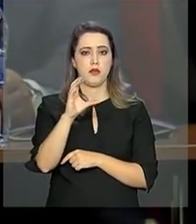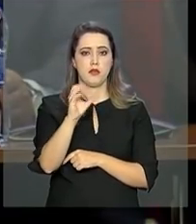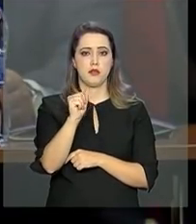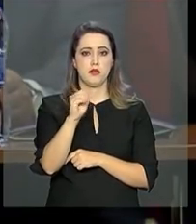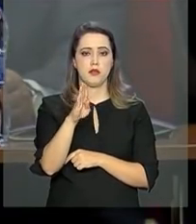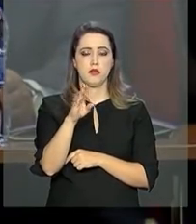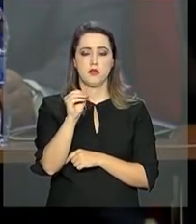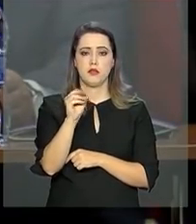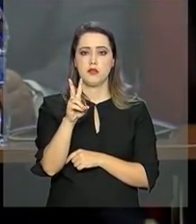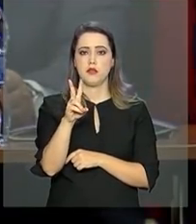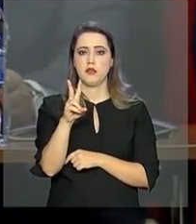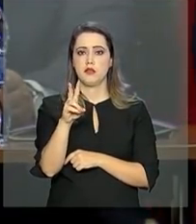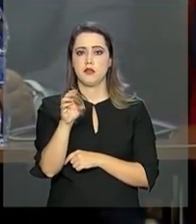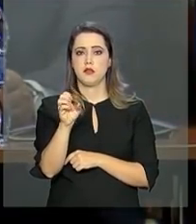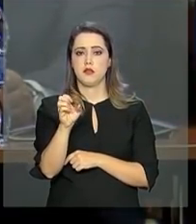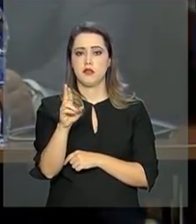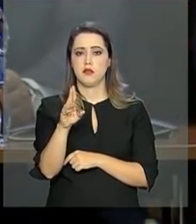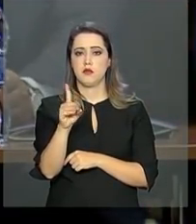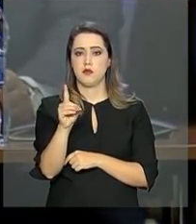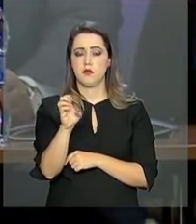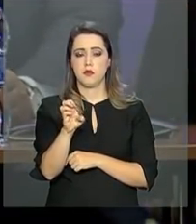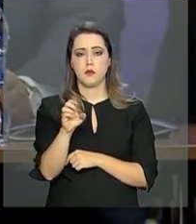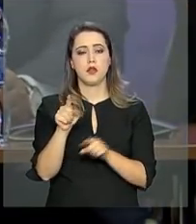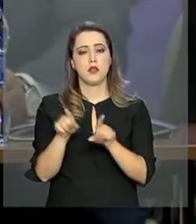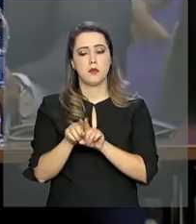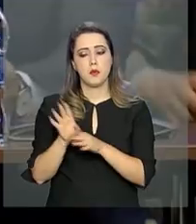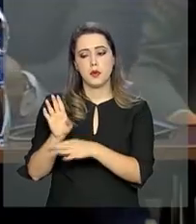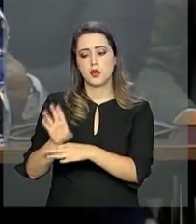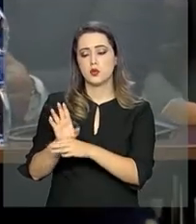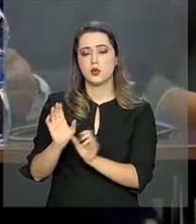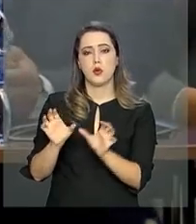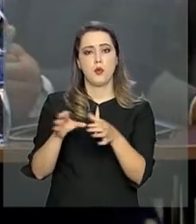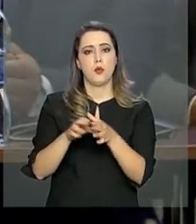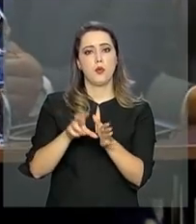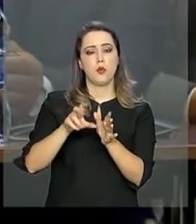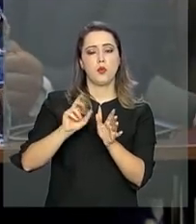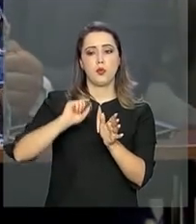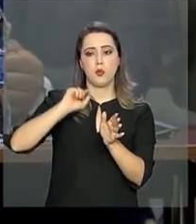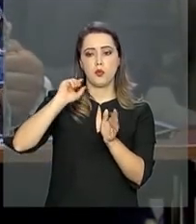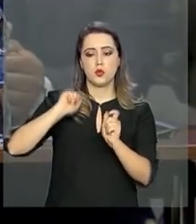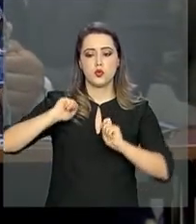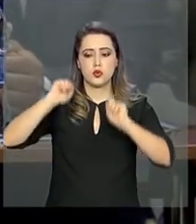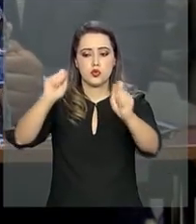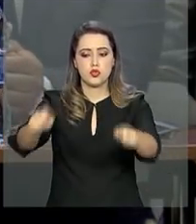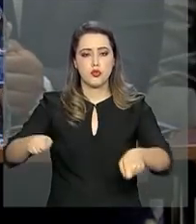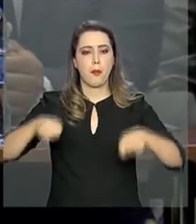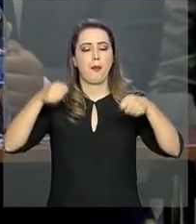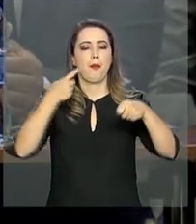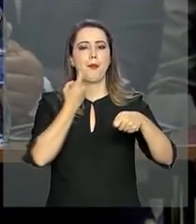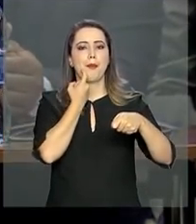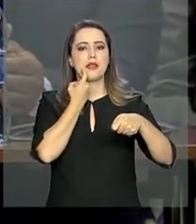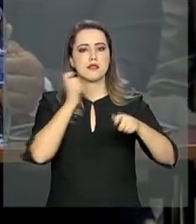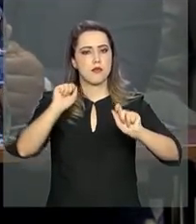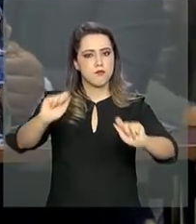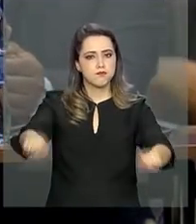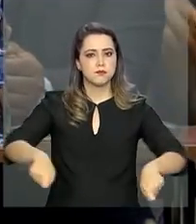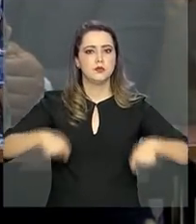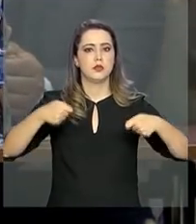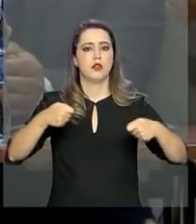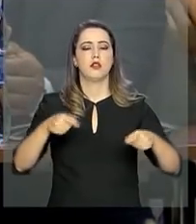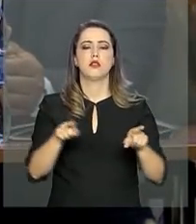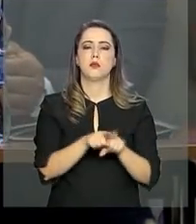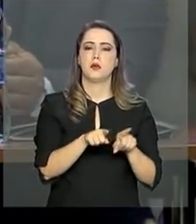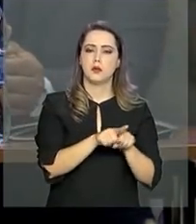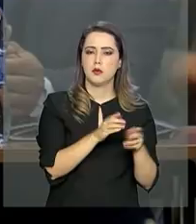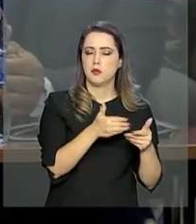aumentar a resiliência das comunidades pesqueiras em são tomé e príncipe para dinamizar a produção de arroz na guiné